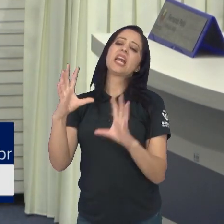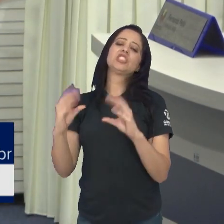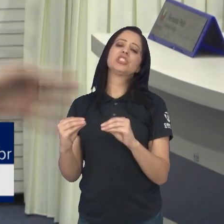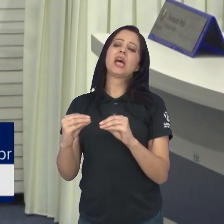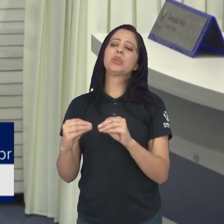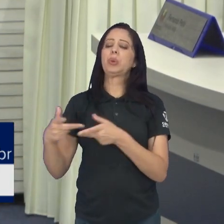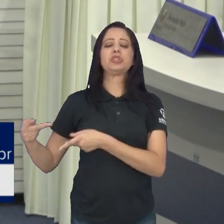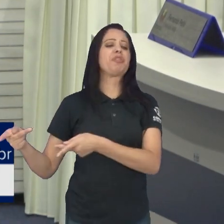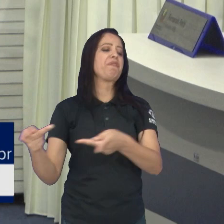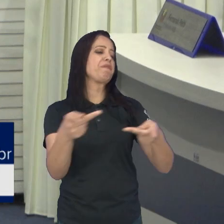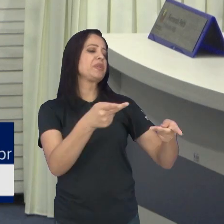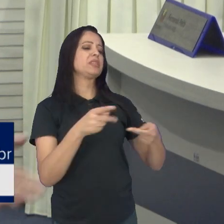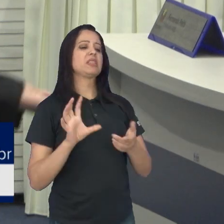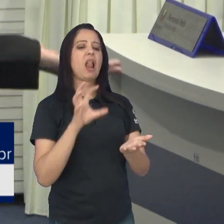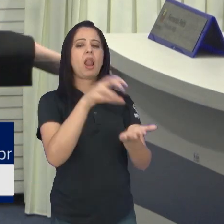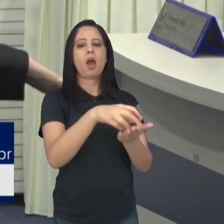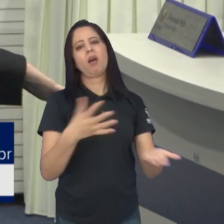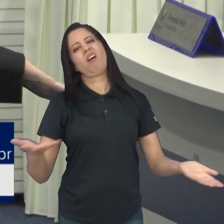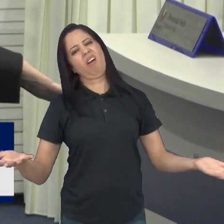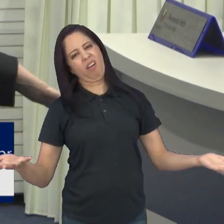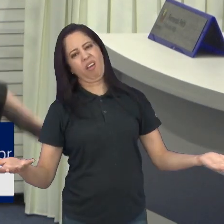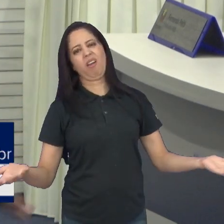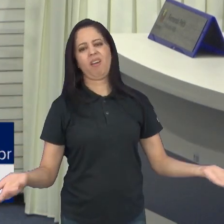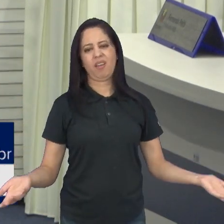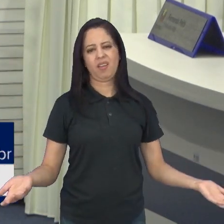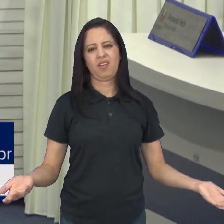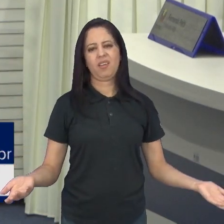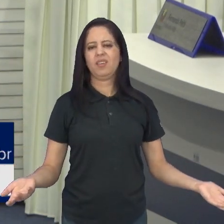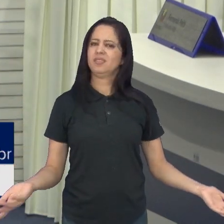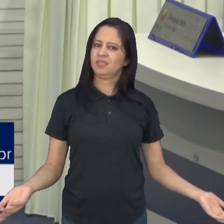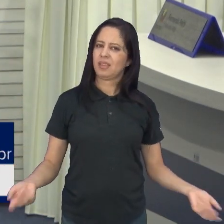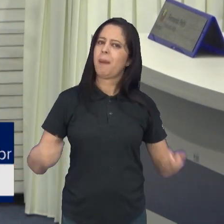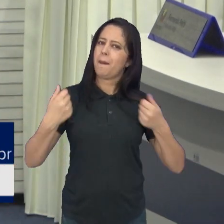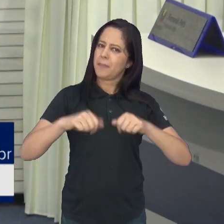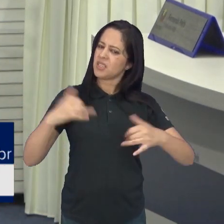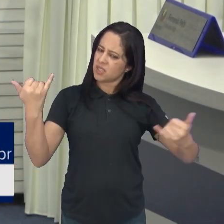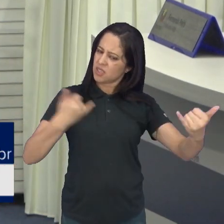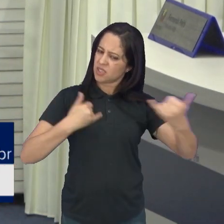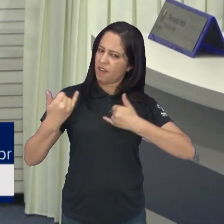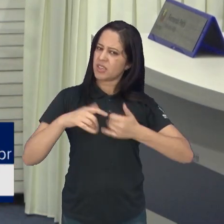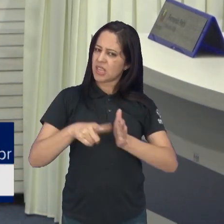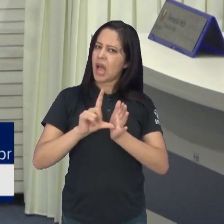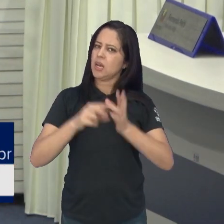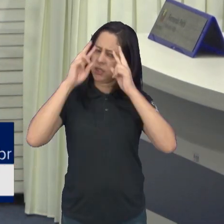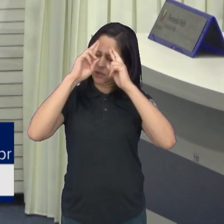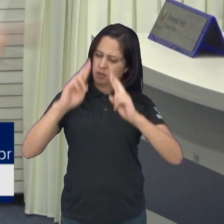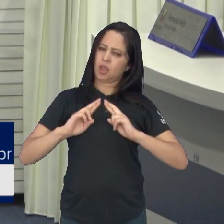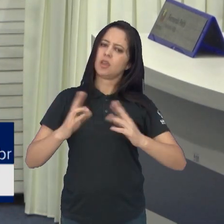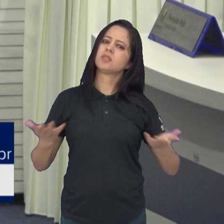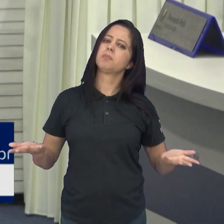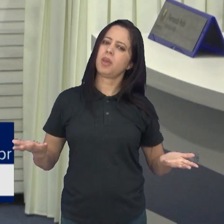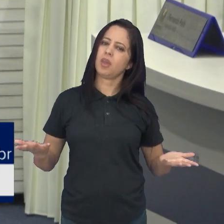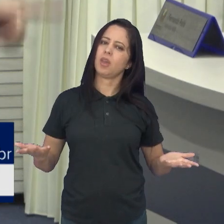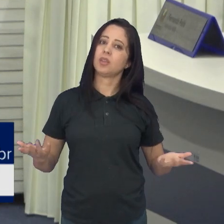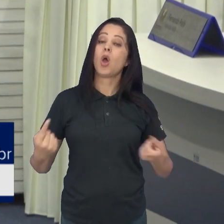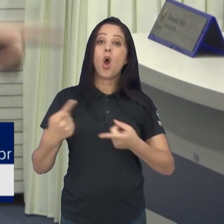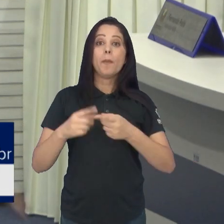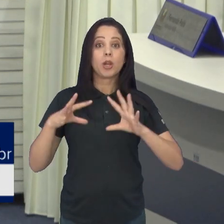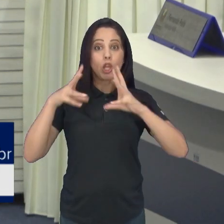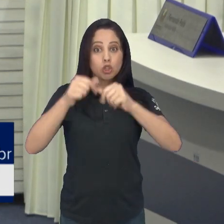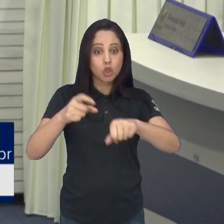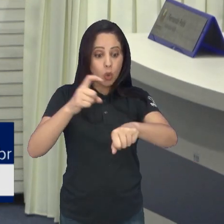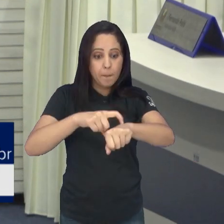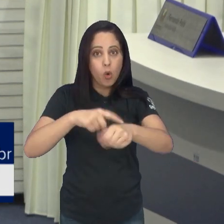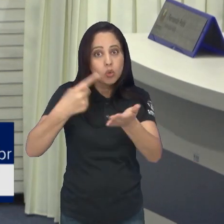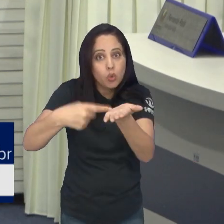estamos fazendo uma visita para o Fundão, Fundo Social. Eu acho que nós merecemos um pouquinho de respeito, viu, Fábio? Todo mundo tem sua agenda, todo mundo